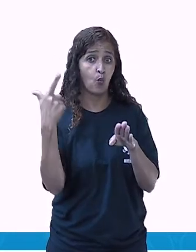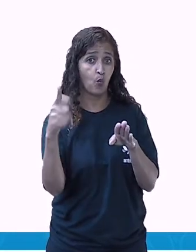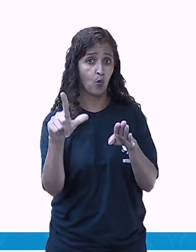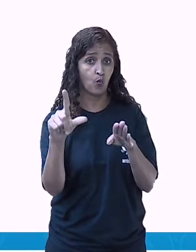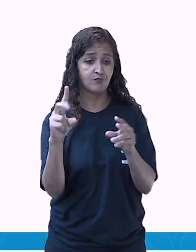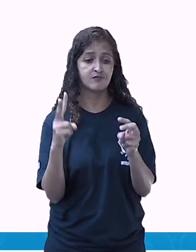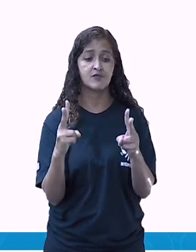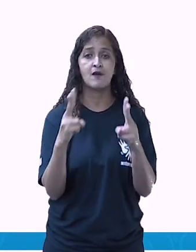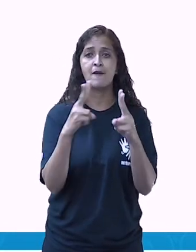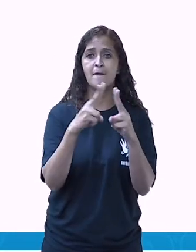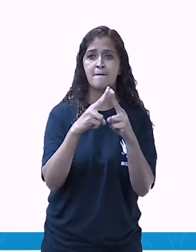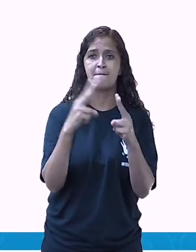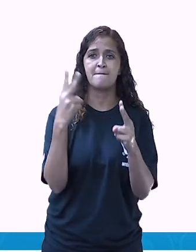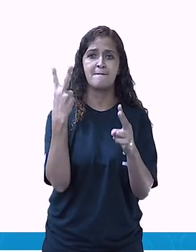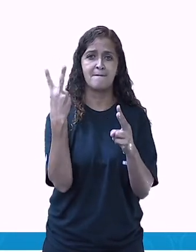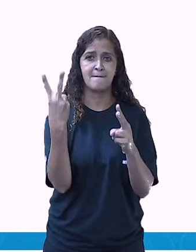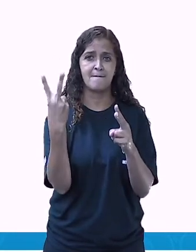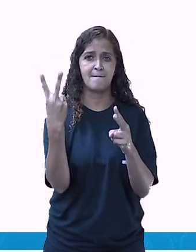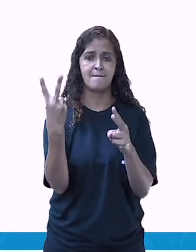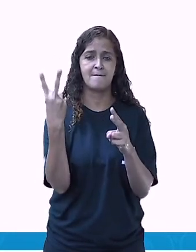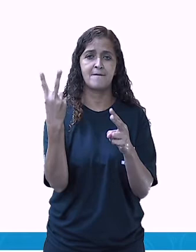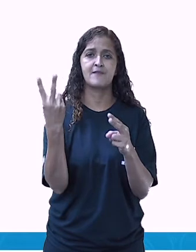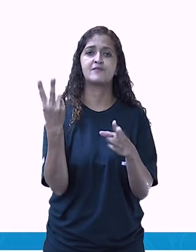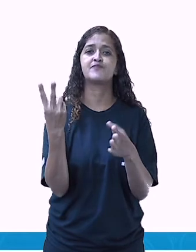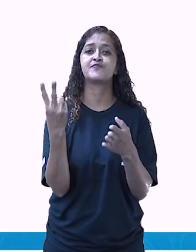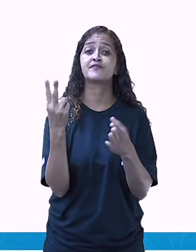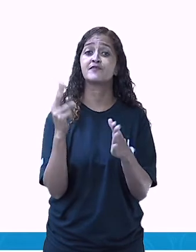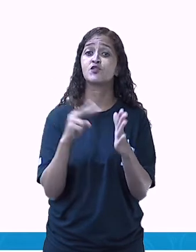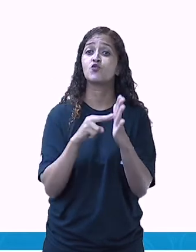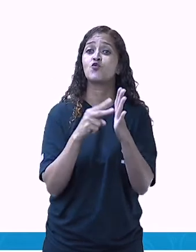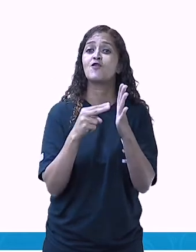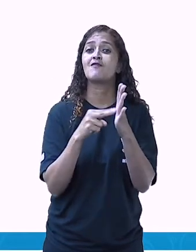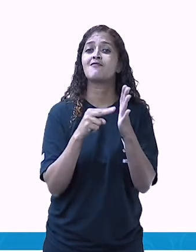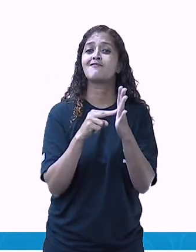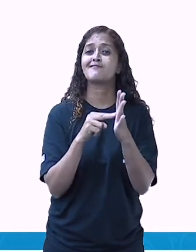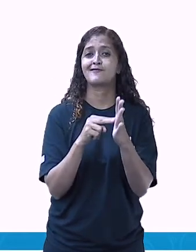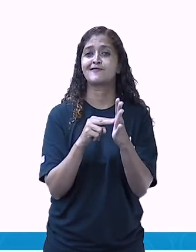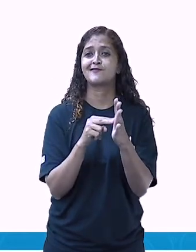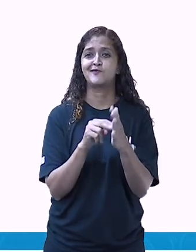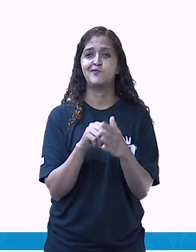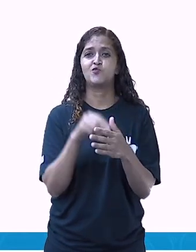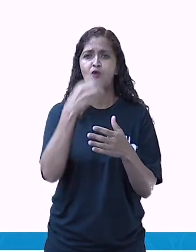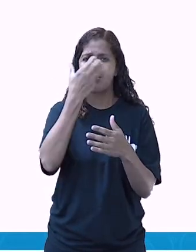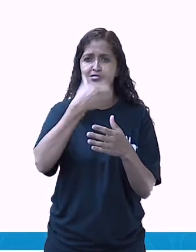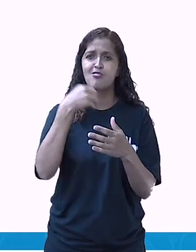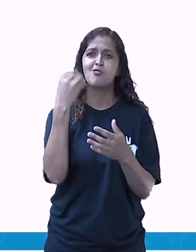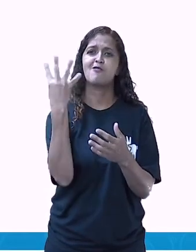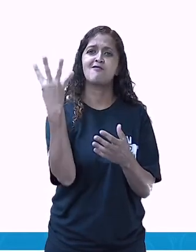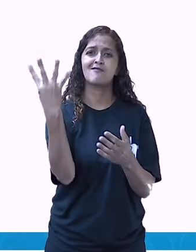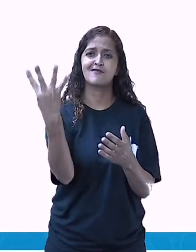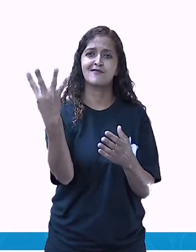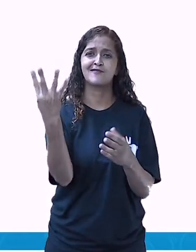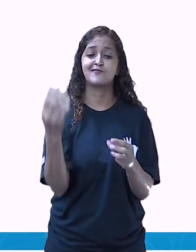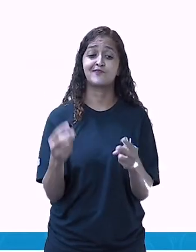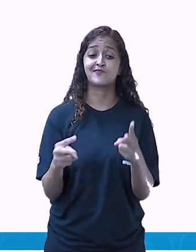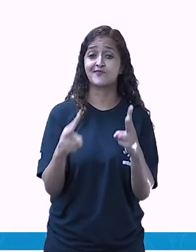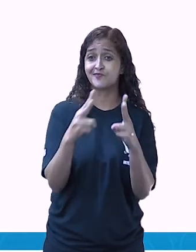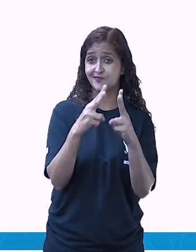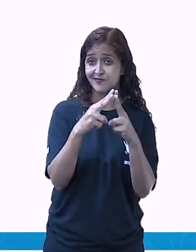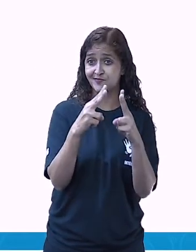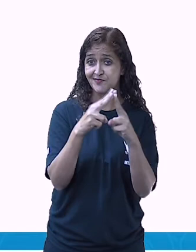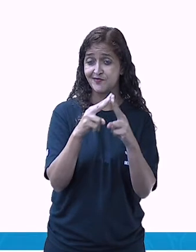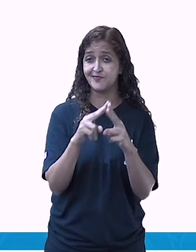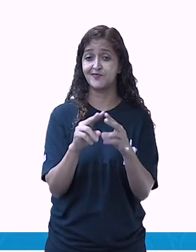par com mais 2 maçãs. Então, significa que com 4 maçãs eu fiz 2